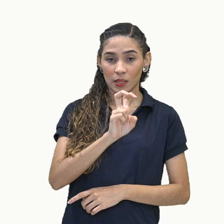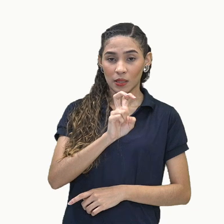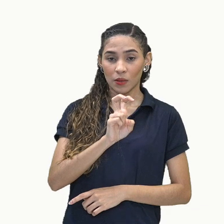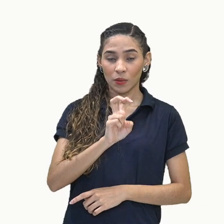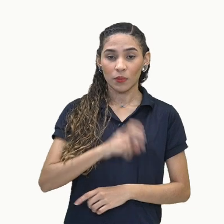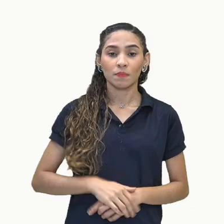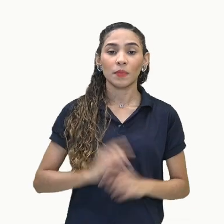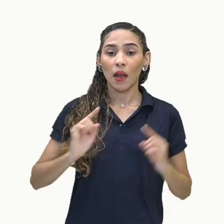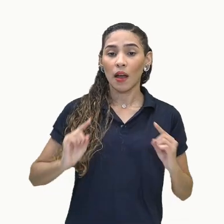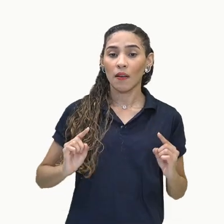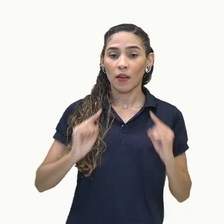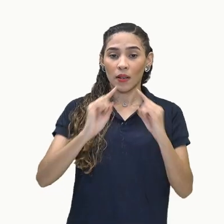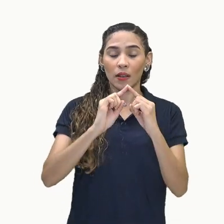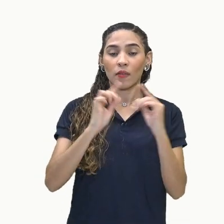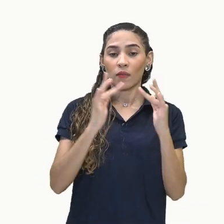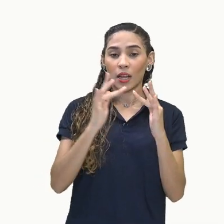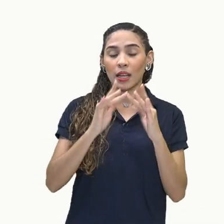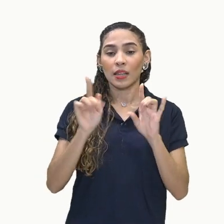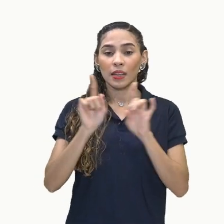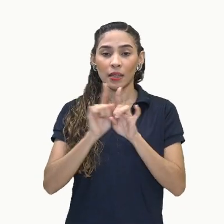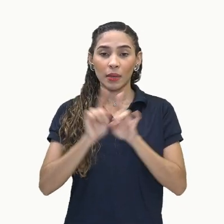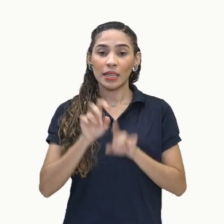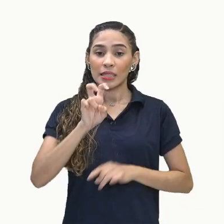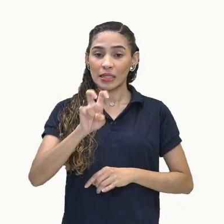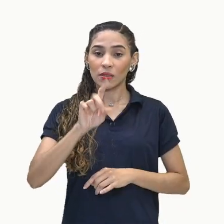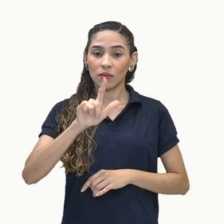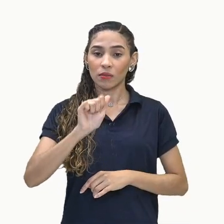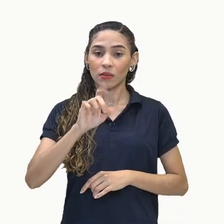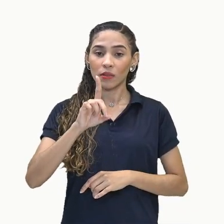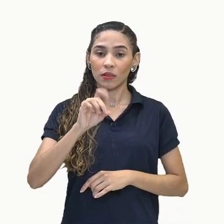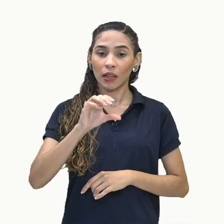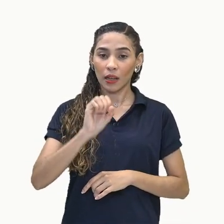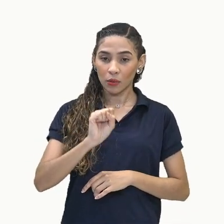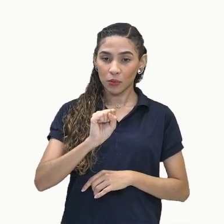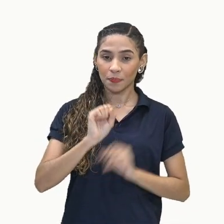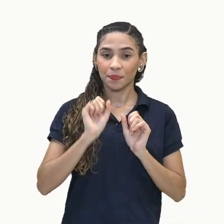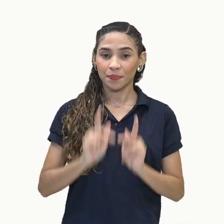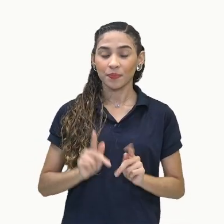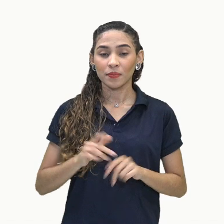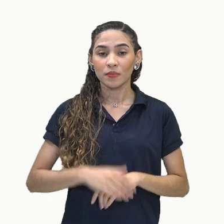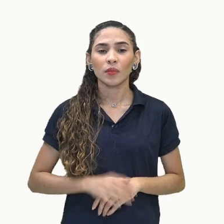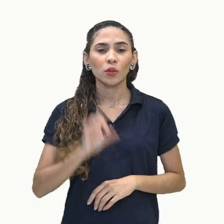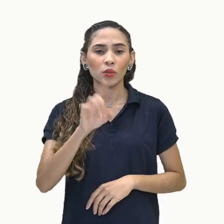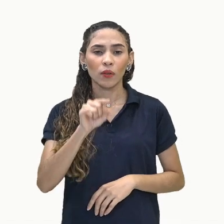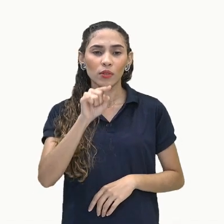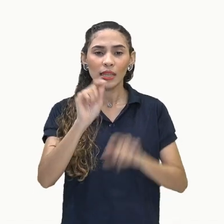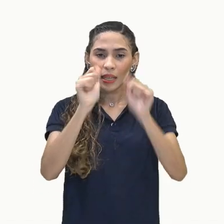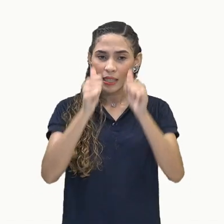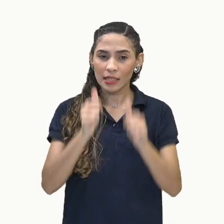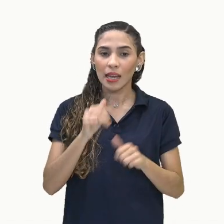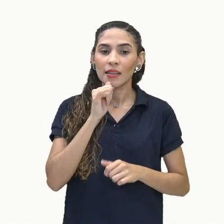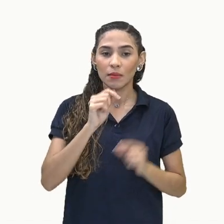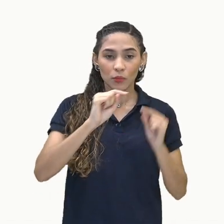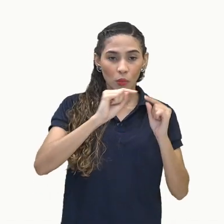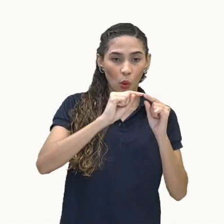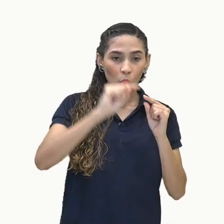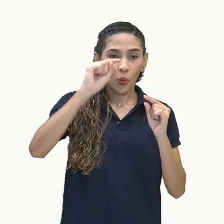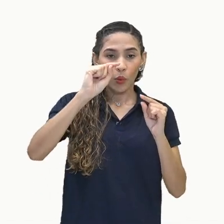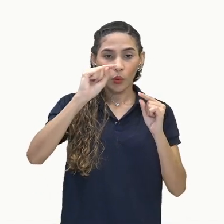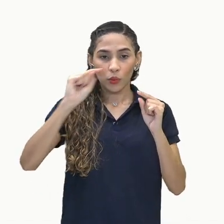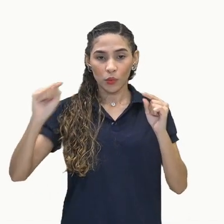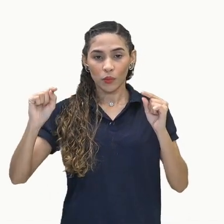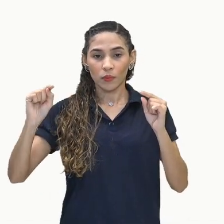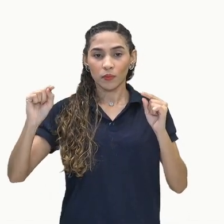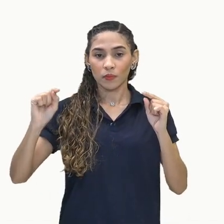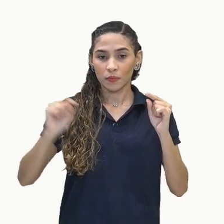5 vértices e 5 lados. Tá bom? Basta a gente conferir aqui, ó. 1,